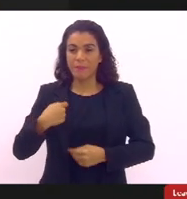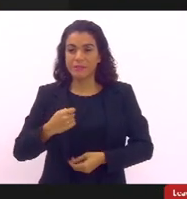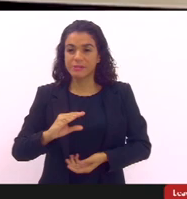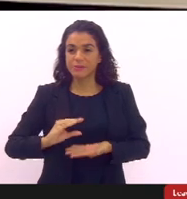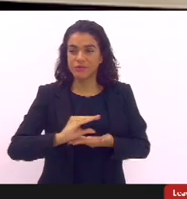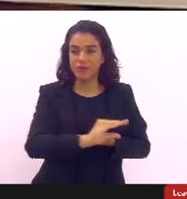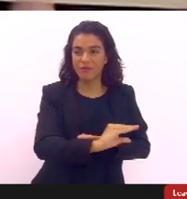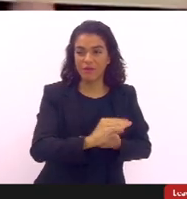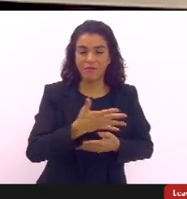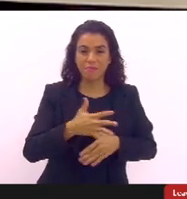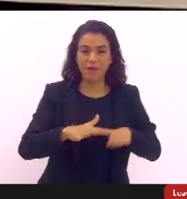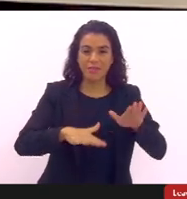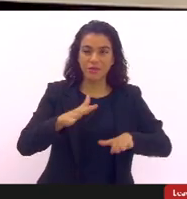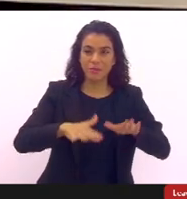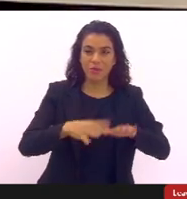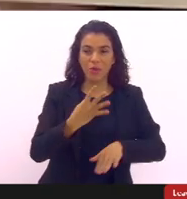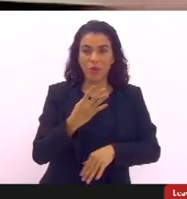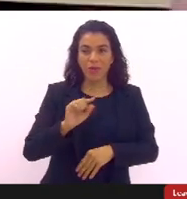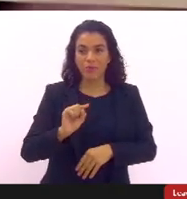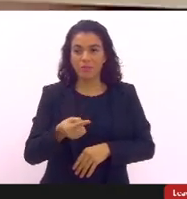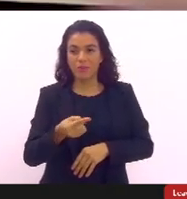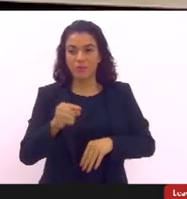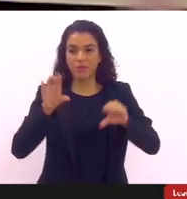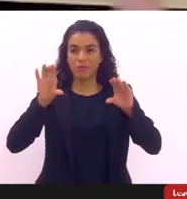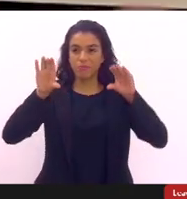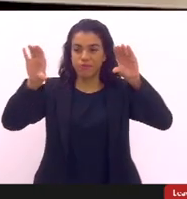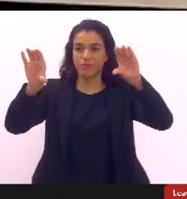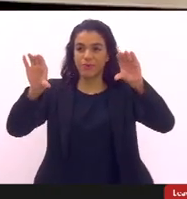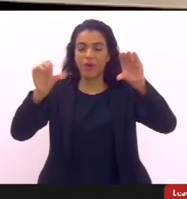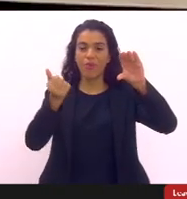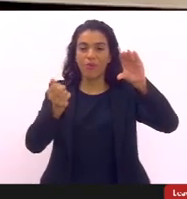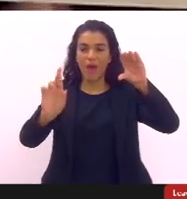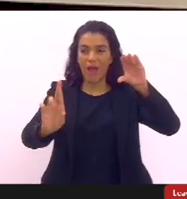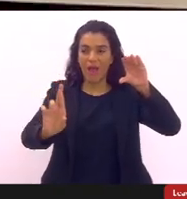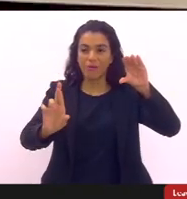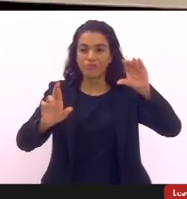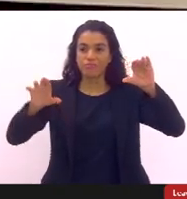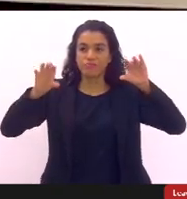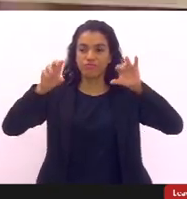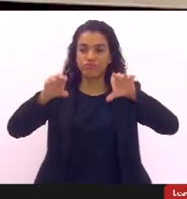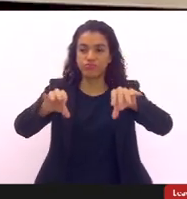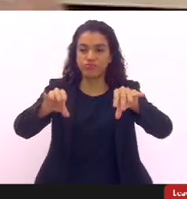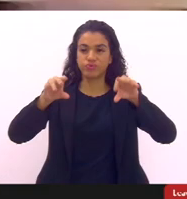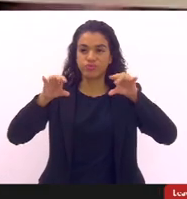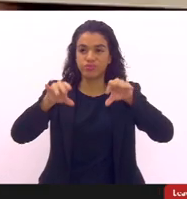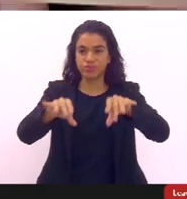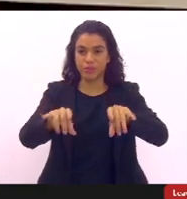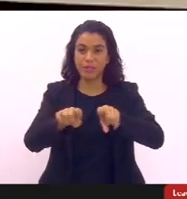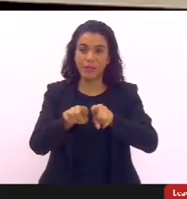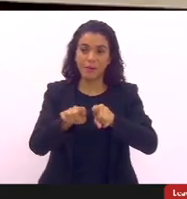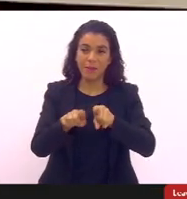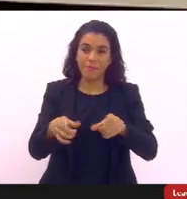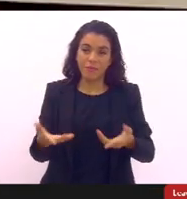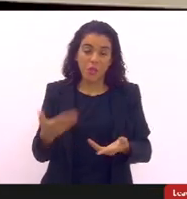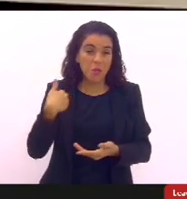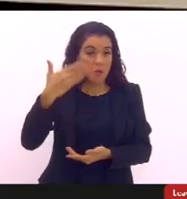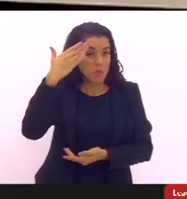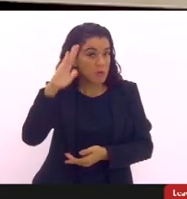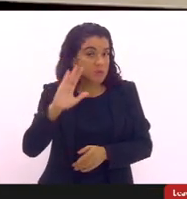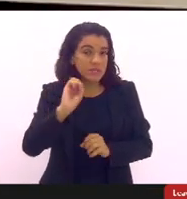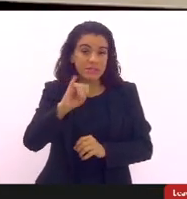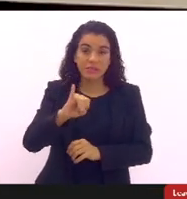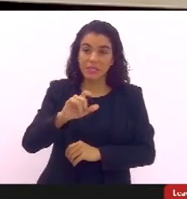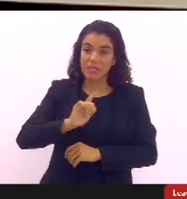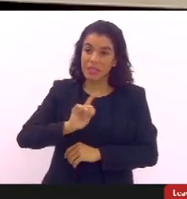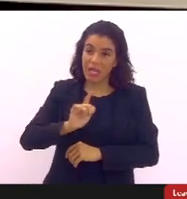aí, que tem um teto de 4 mil reais para instalar um aparelho de ar-condicionado para fazer um screening radiológico em toda a população prisional. Então, eu não sei se isso